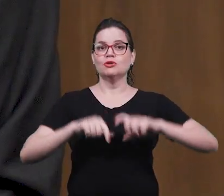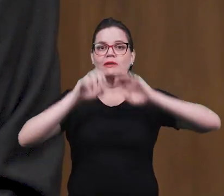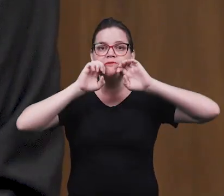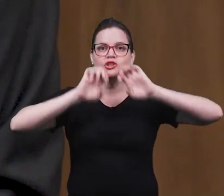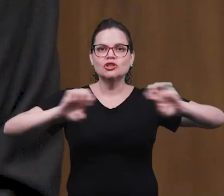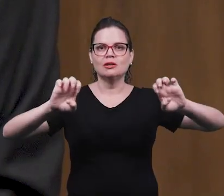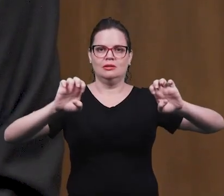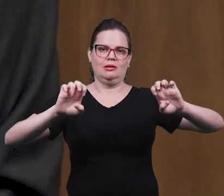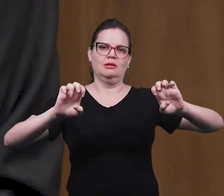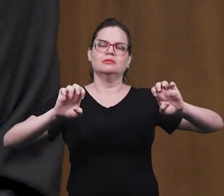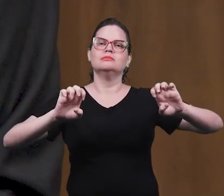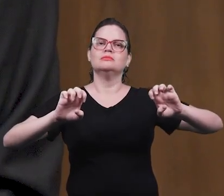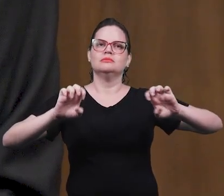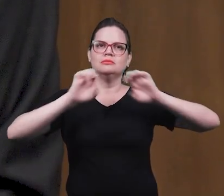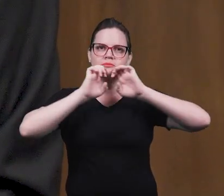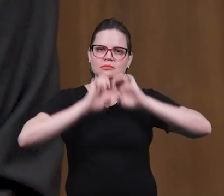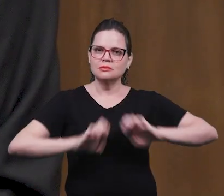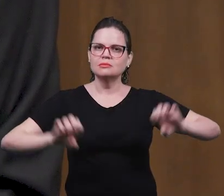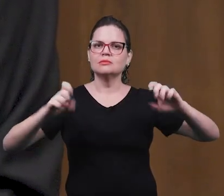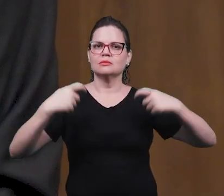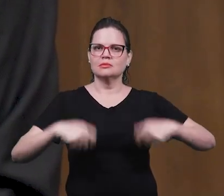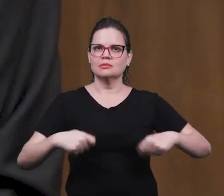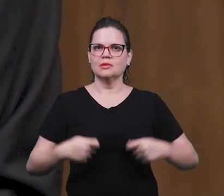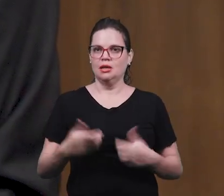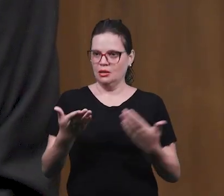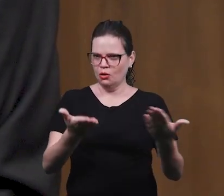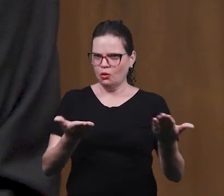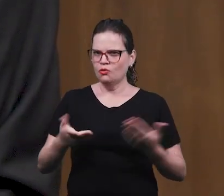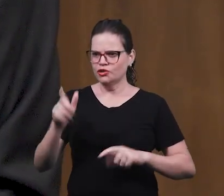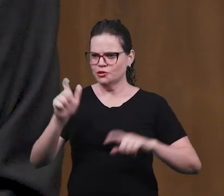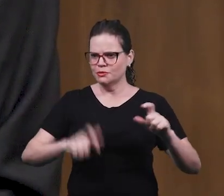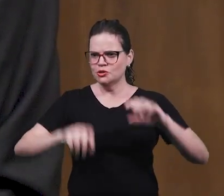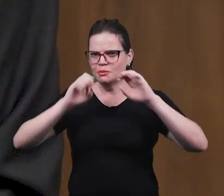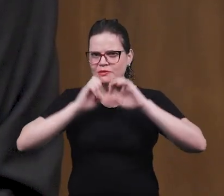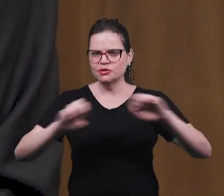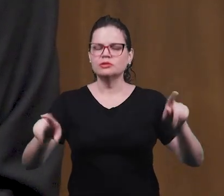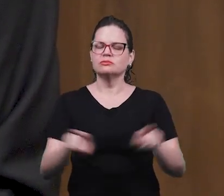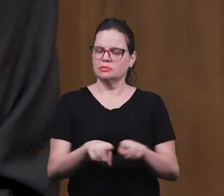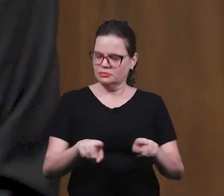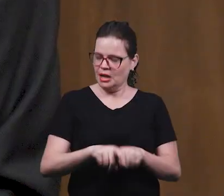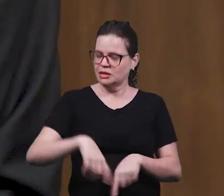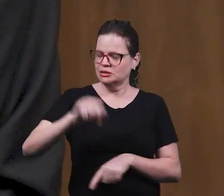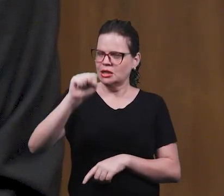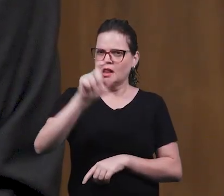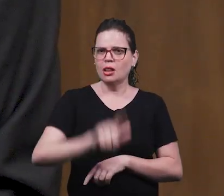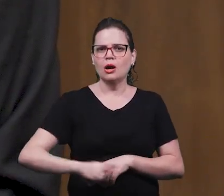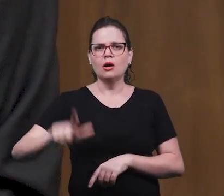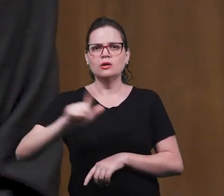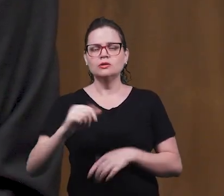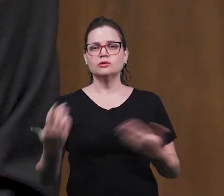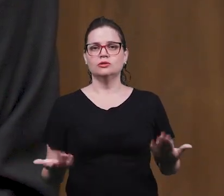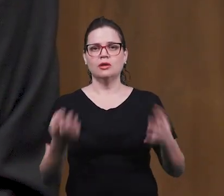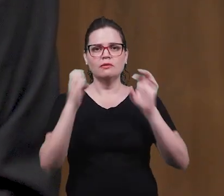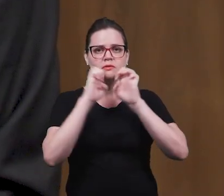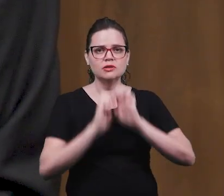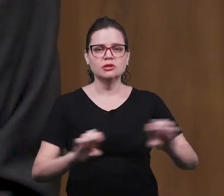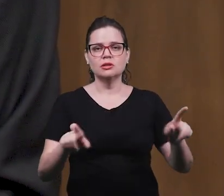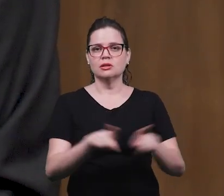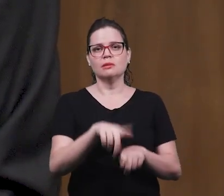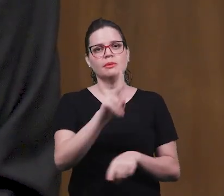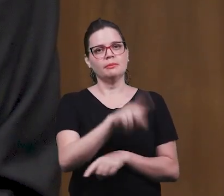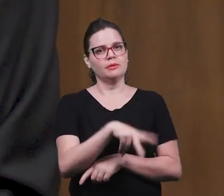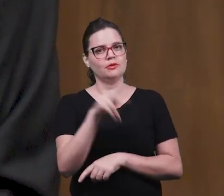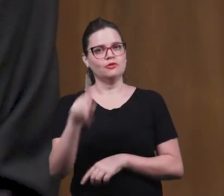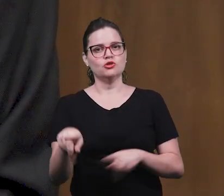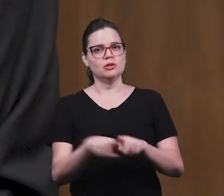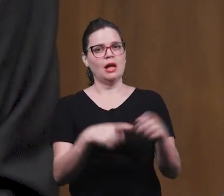evangelistas. Então, dentro dos evangelistas... Fica o convite, então, para os evangelistas, pastor? Fica convite para os evangelistas, fica convite para as professoras,